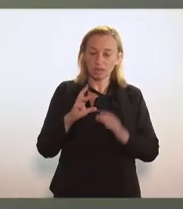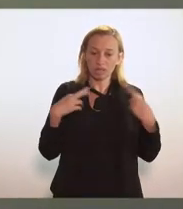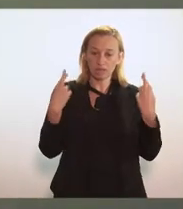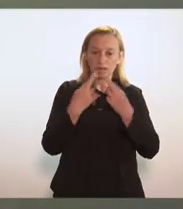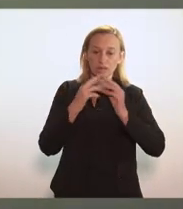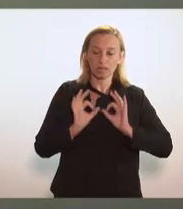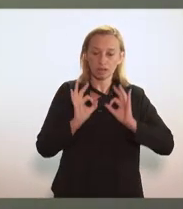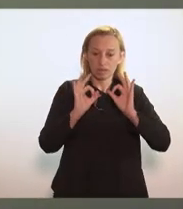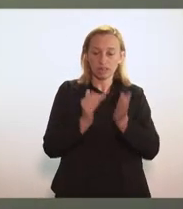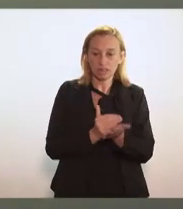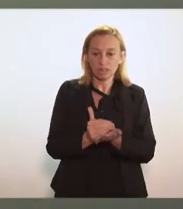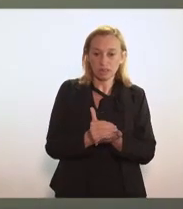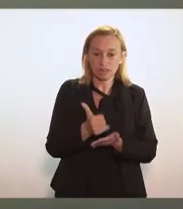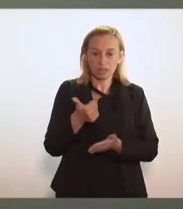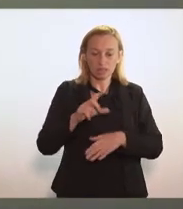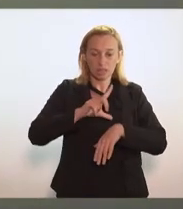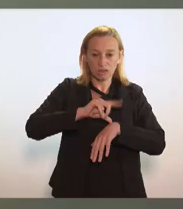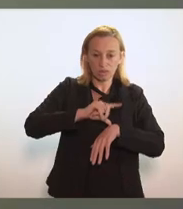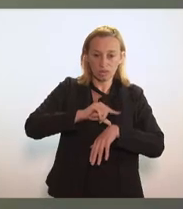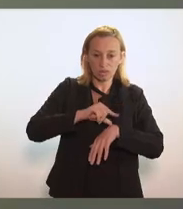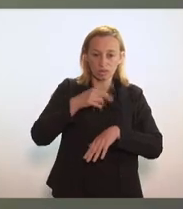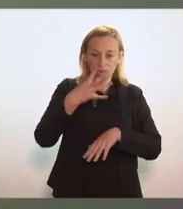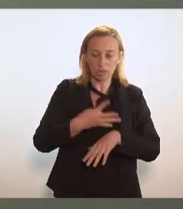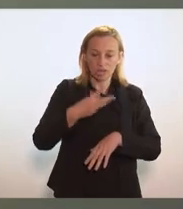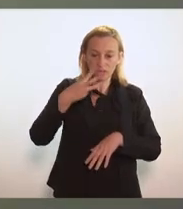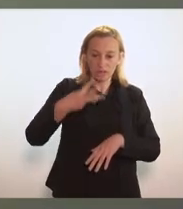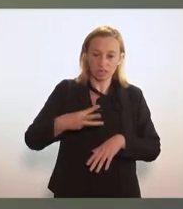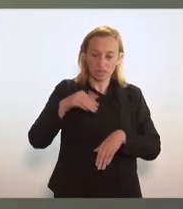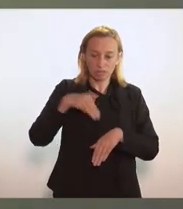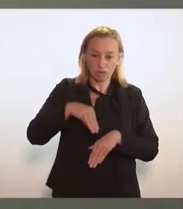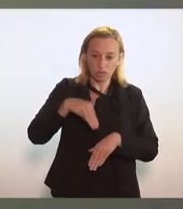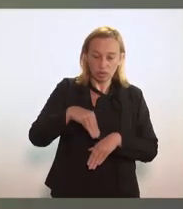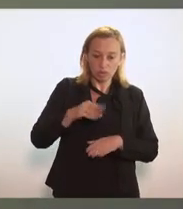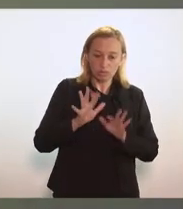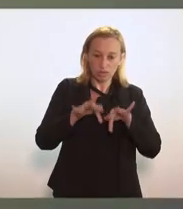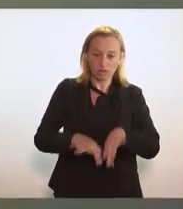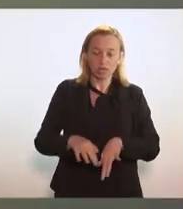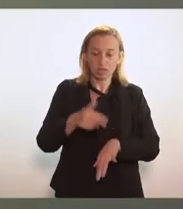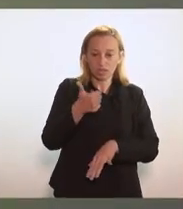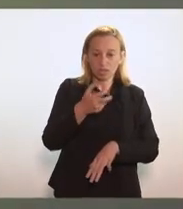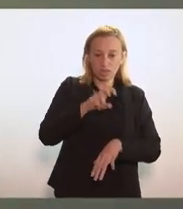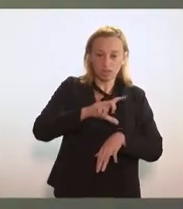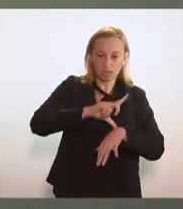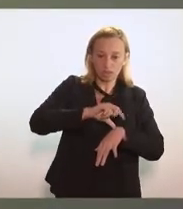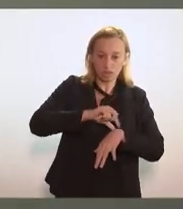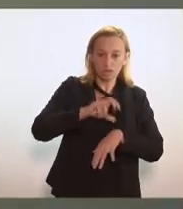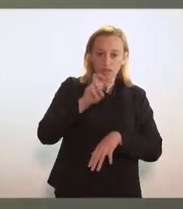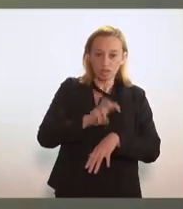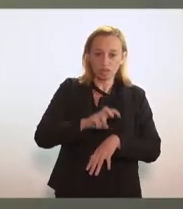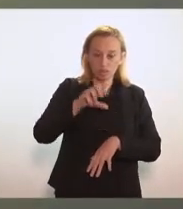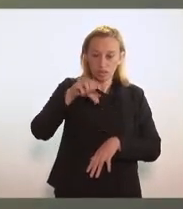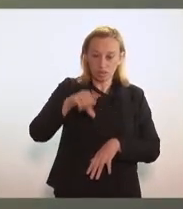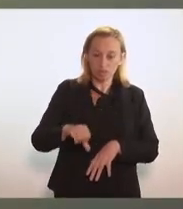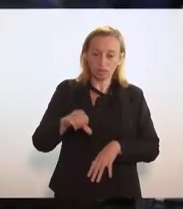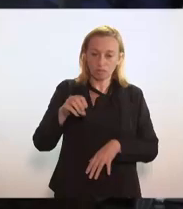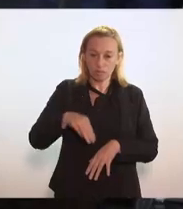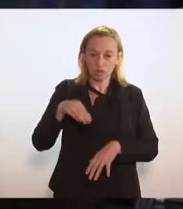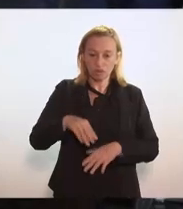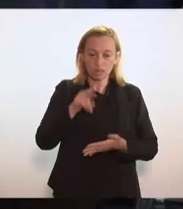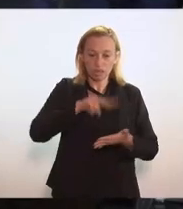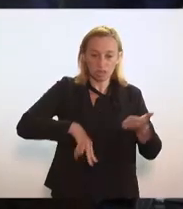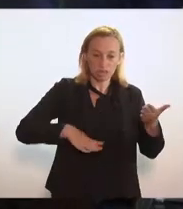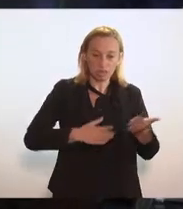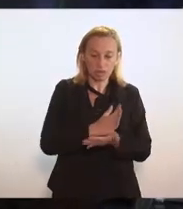extraordinária que iniciadas 15:43 e cerrou seus 15 horas e 59 minutos